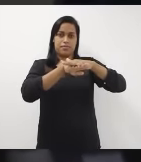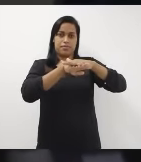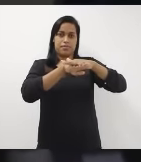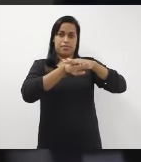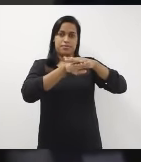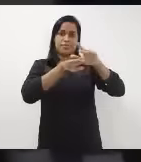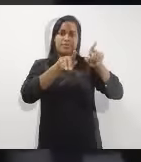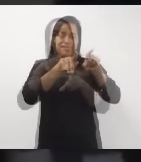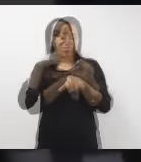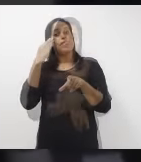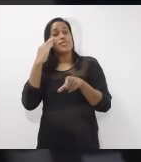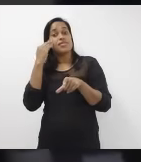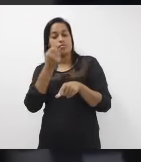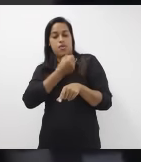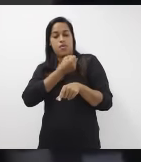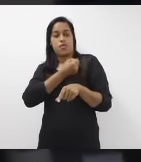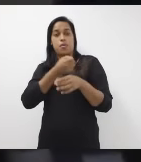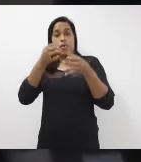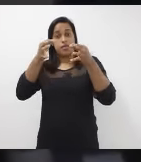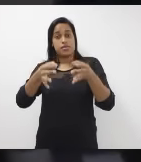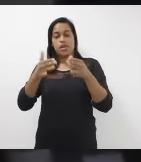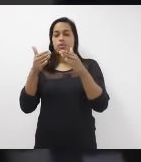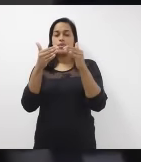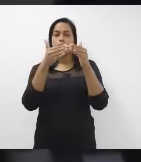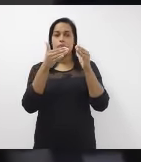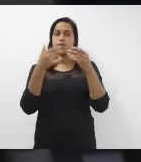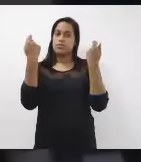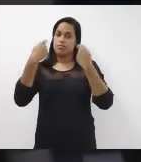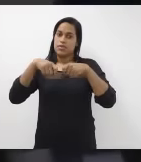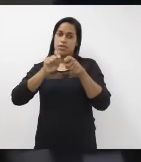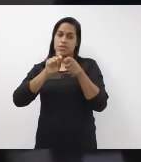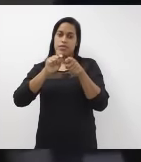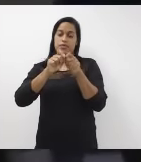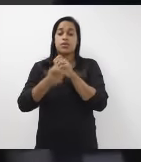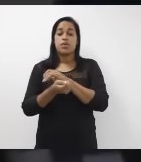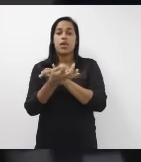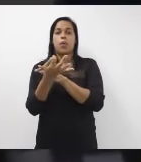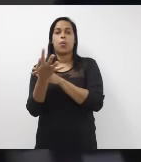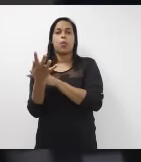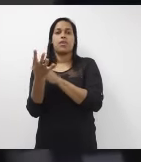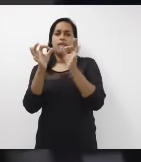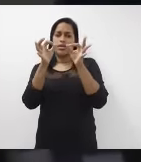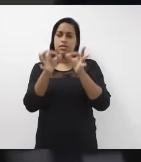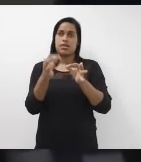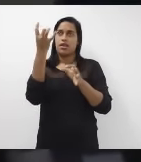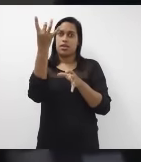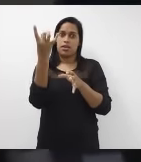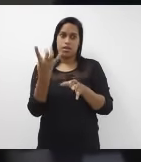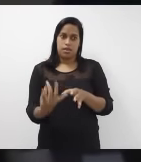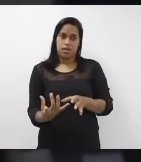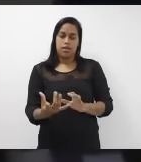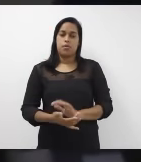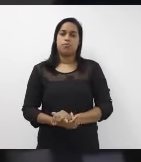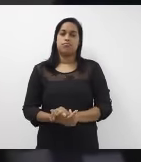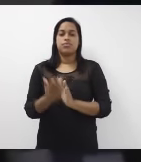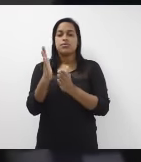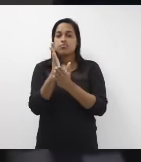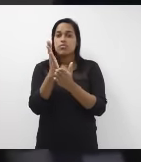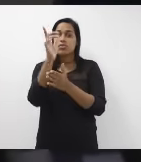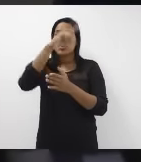gente vai saber o número ideal desses pedidos que devem ser feitos e a quantidade ideal de cada lote. No livrinho